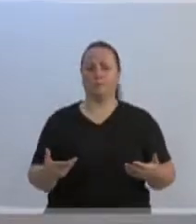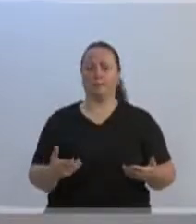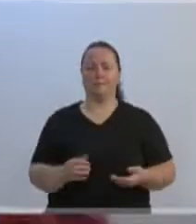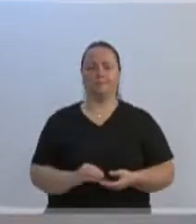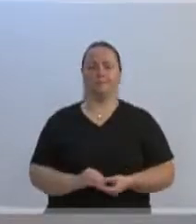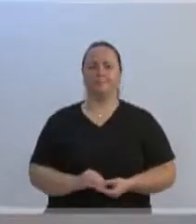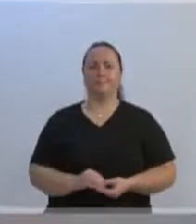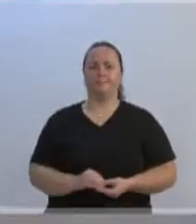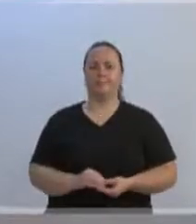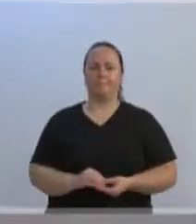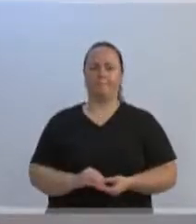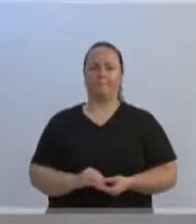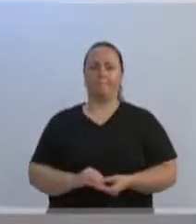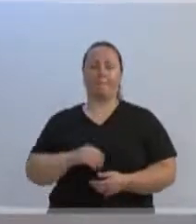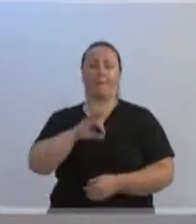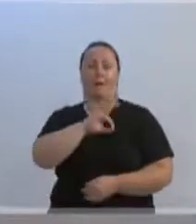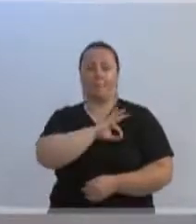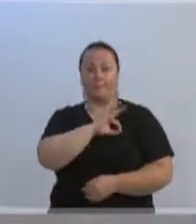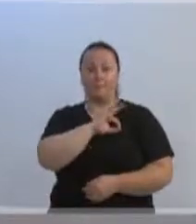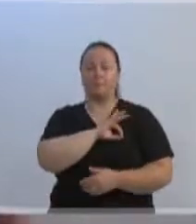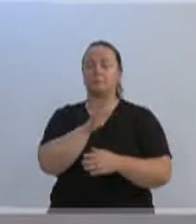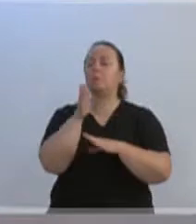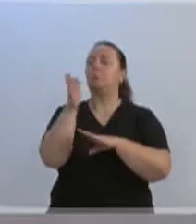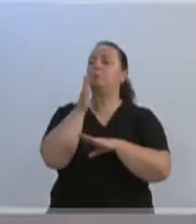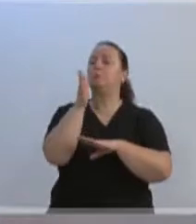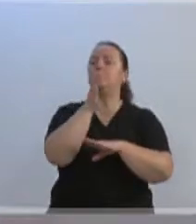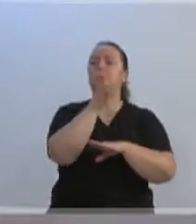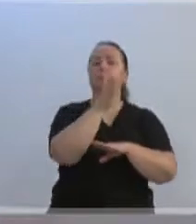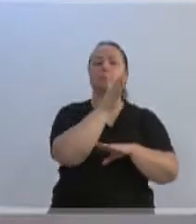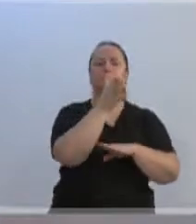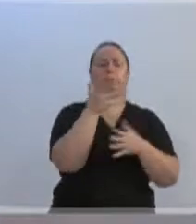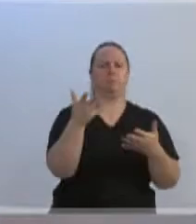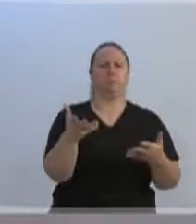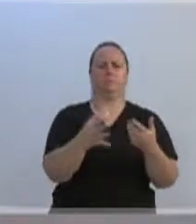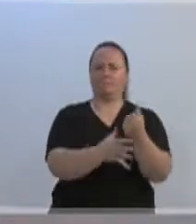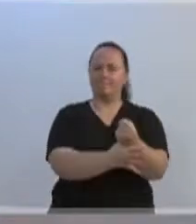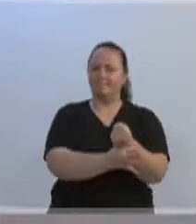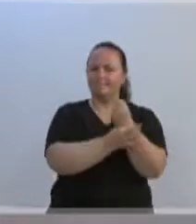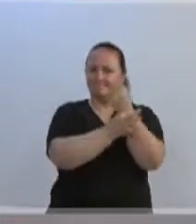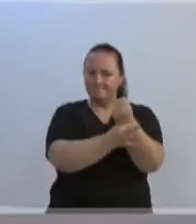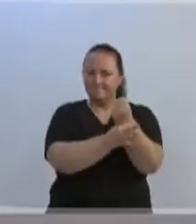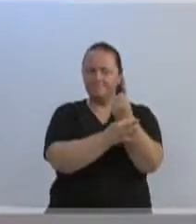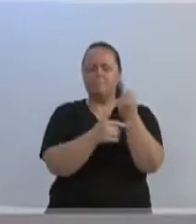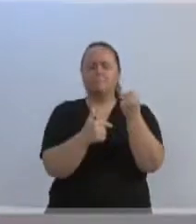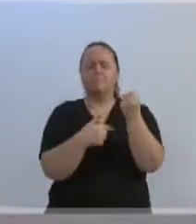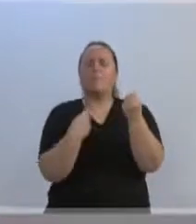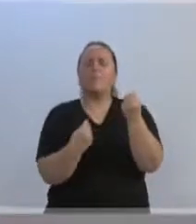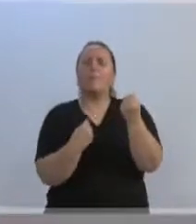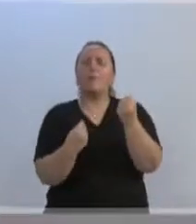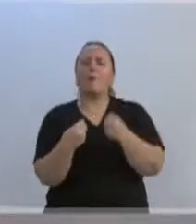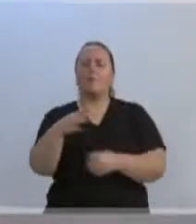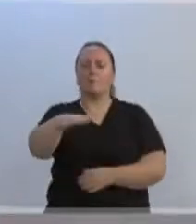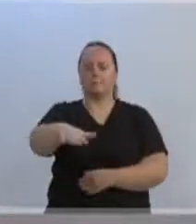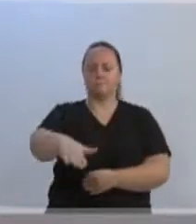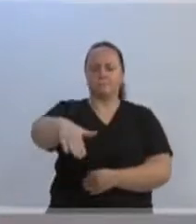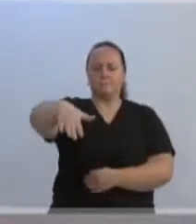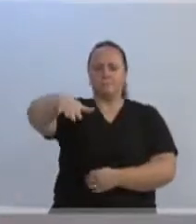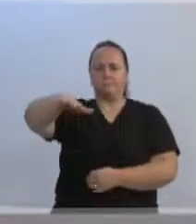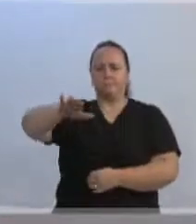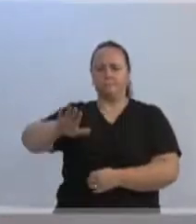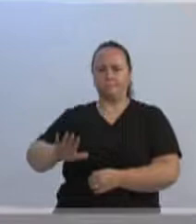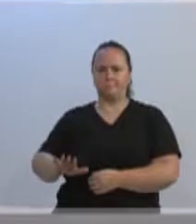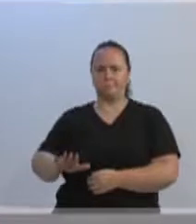agentes vão se deslocando para os lugares o que garante a segurança telespectador é a faixa elevada que